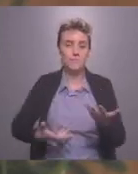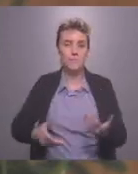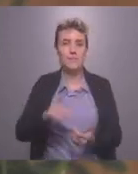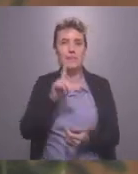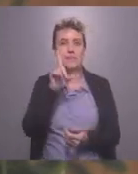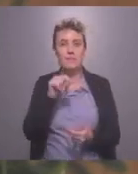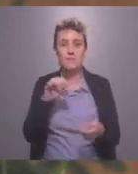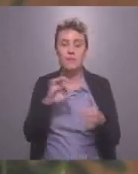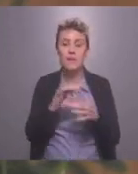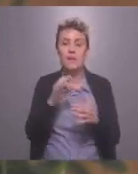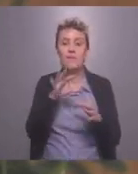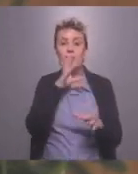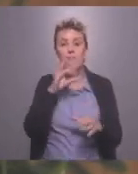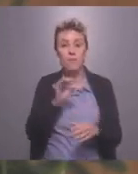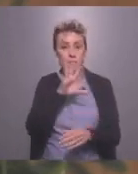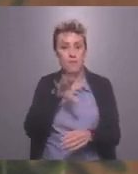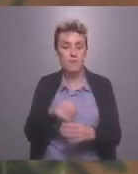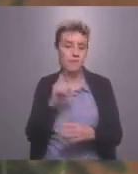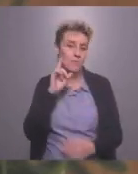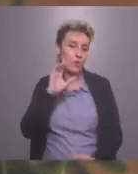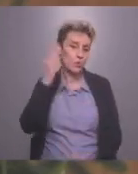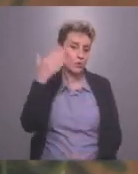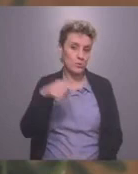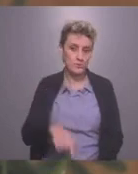na vivência familiar.